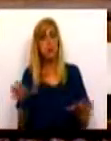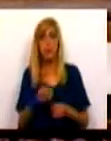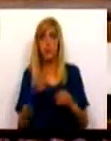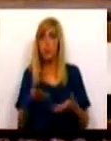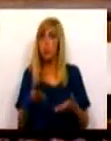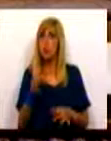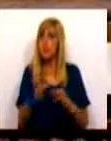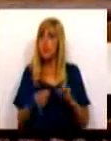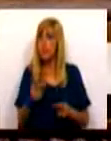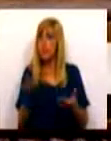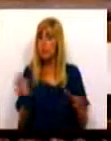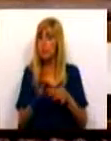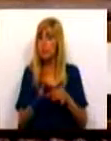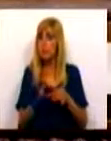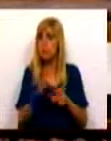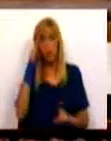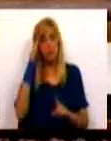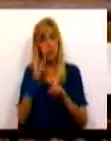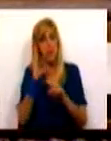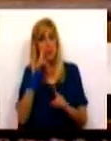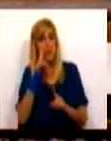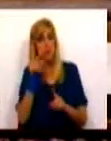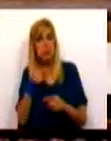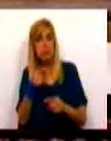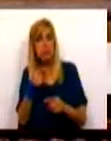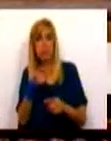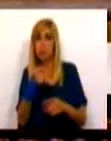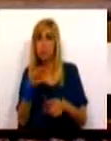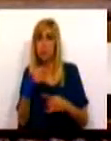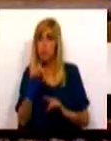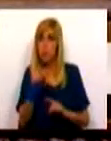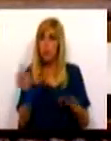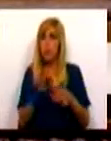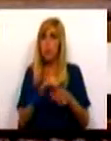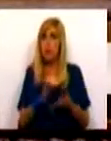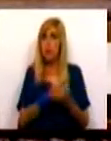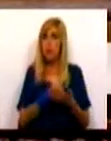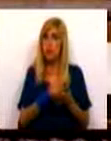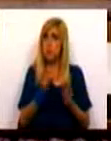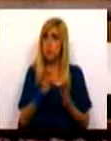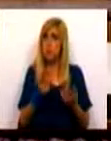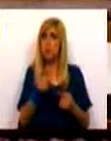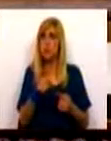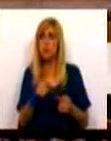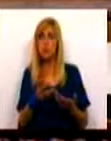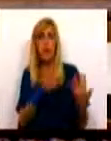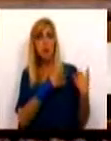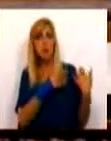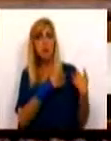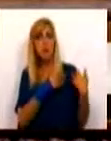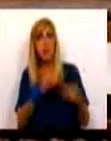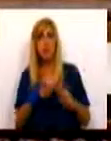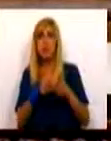na realidade são objeto de uma vigilância não permanente através de recursos da Autoridade Marítima Nacional para